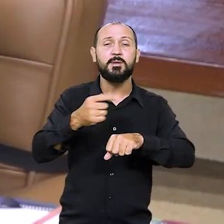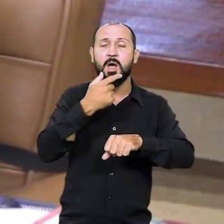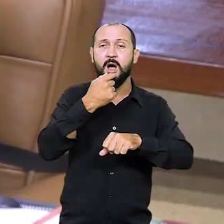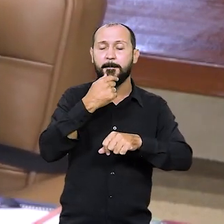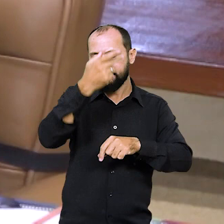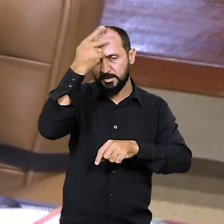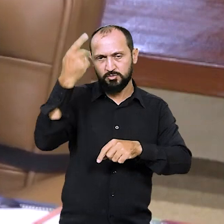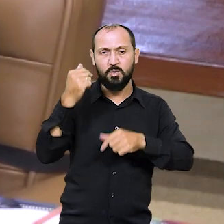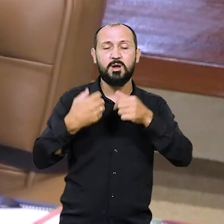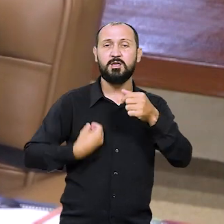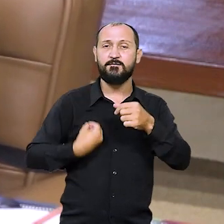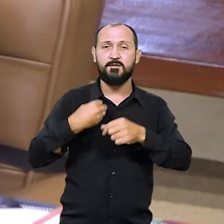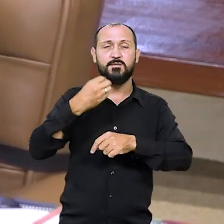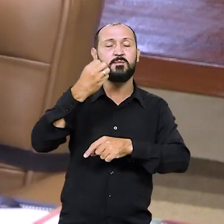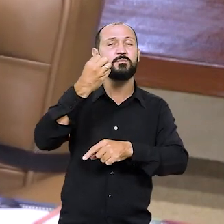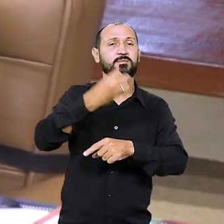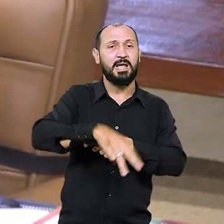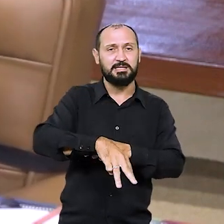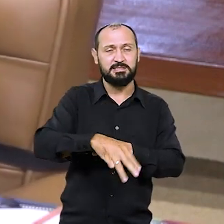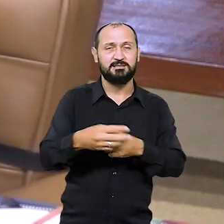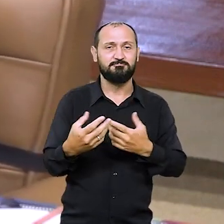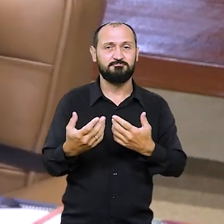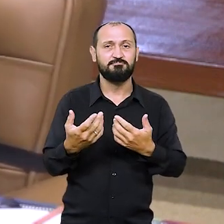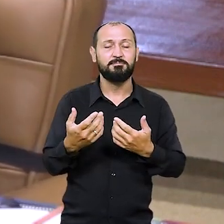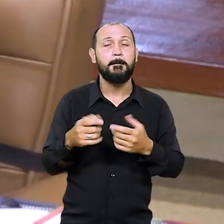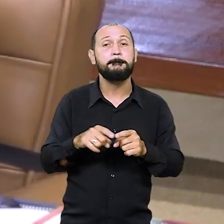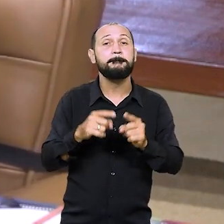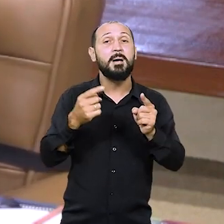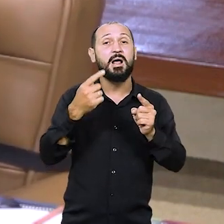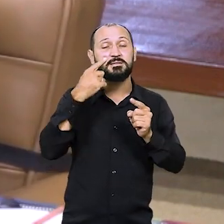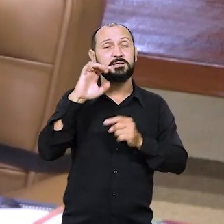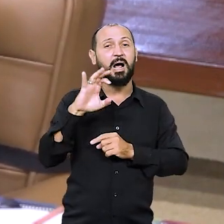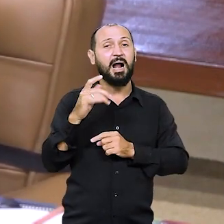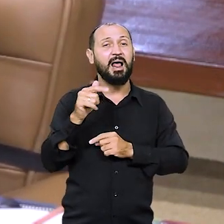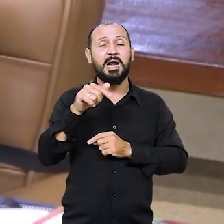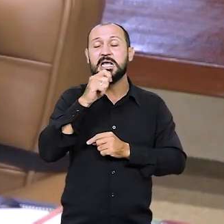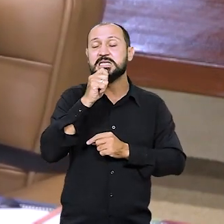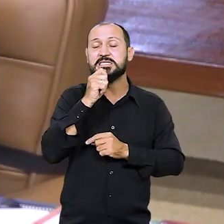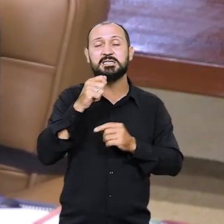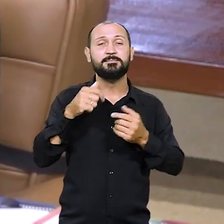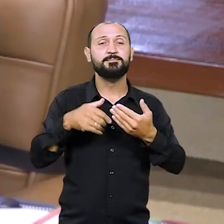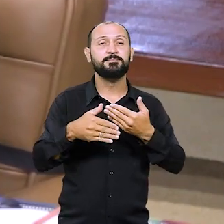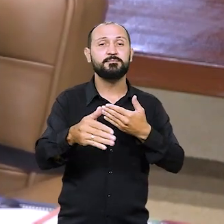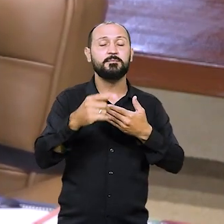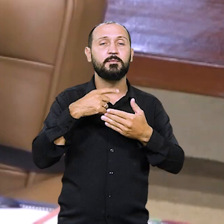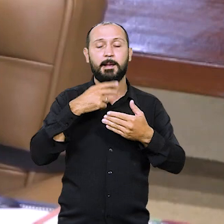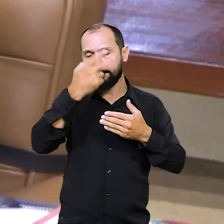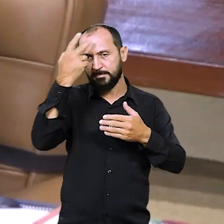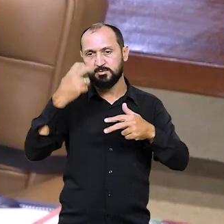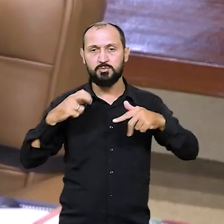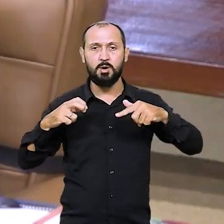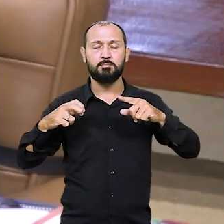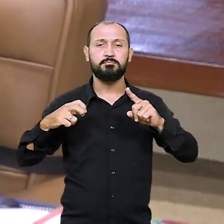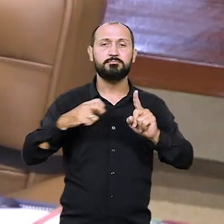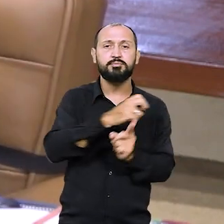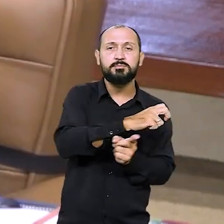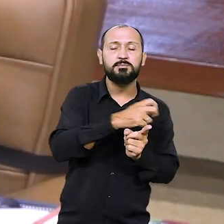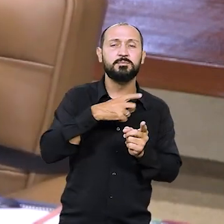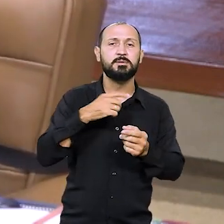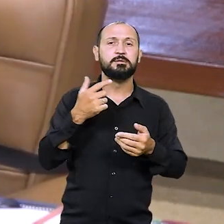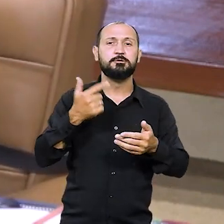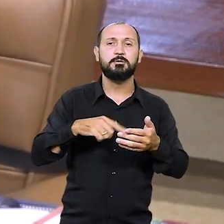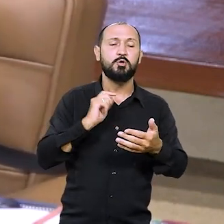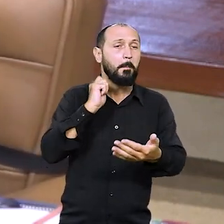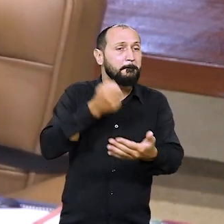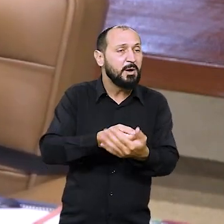restrição a um taxista que vive disso. Mas, evidentemente, naquele caso do atropelador